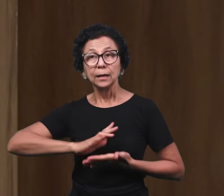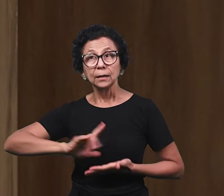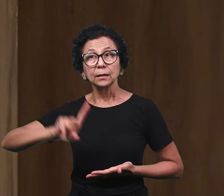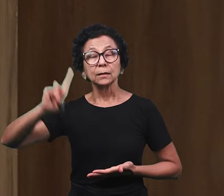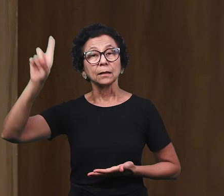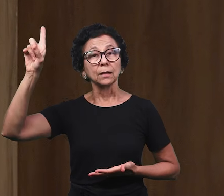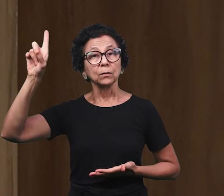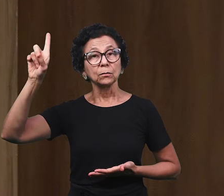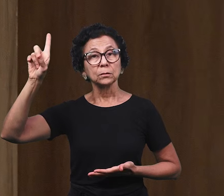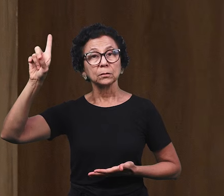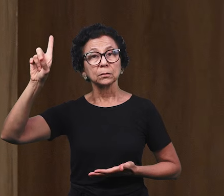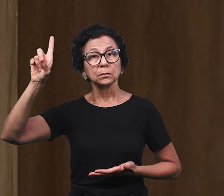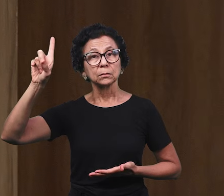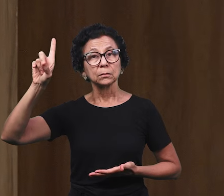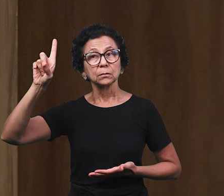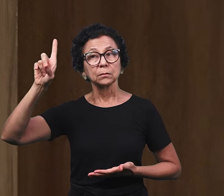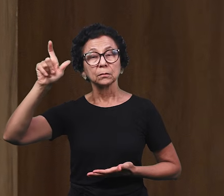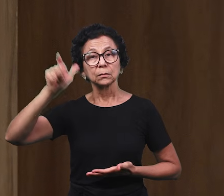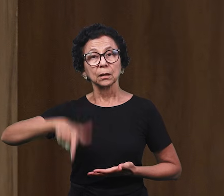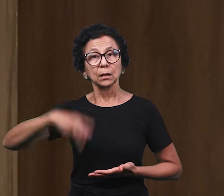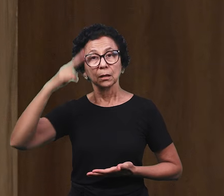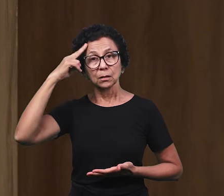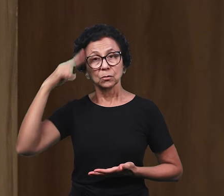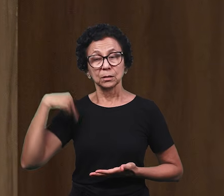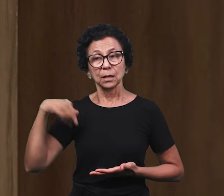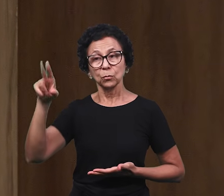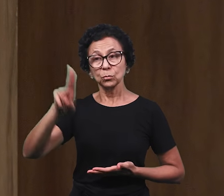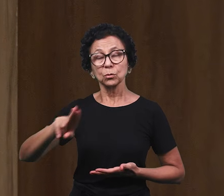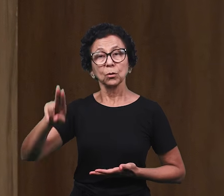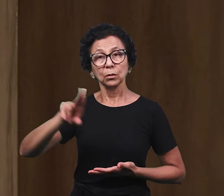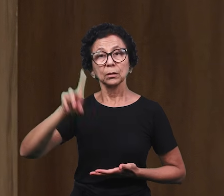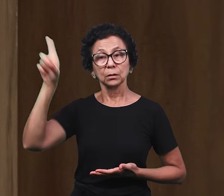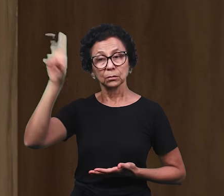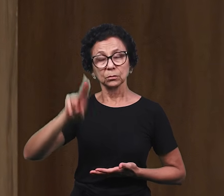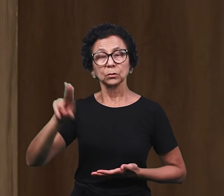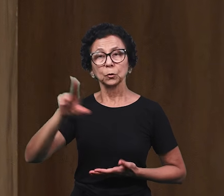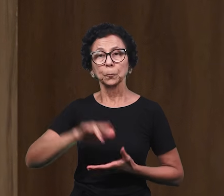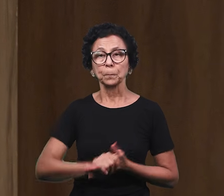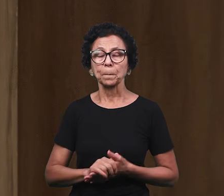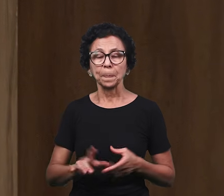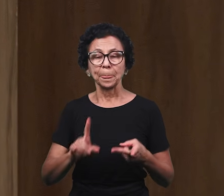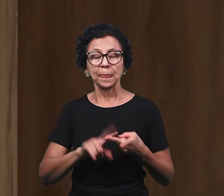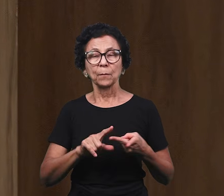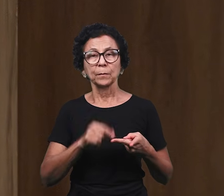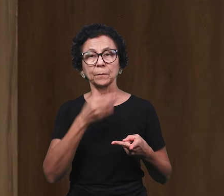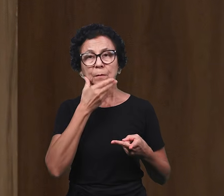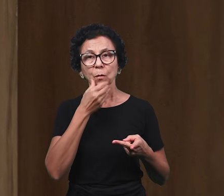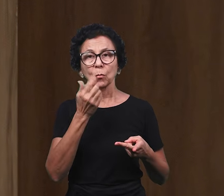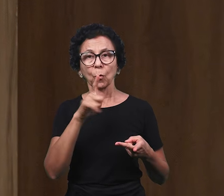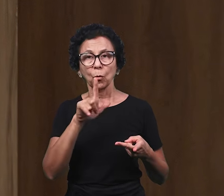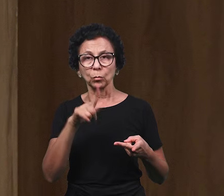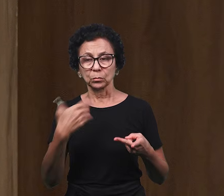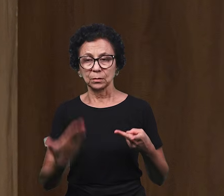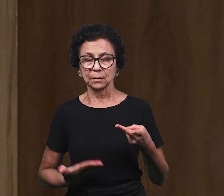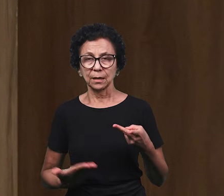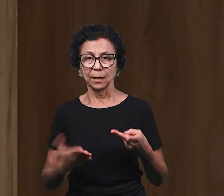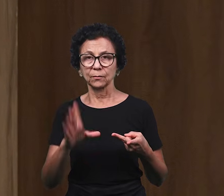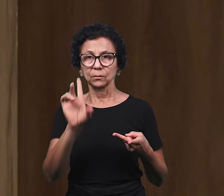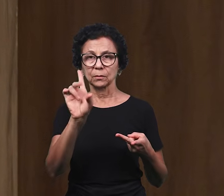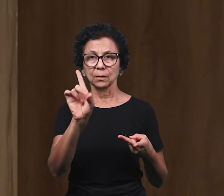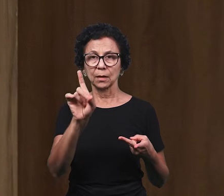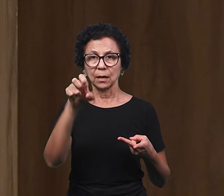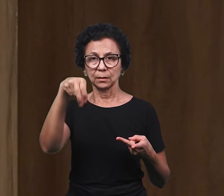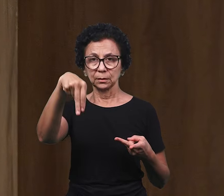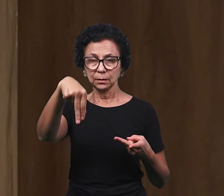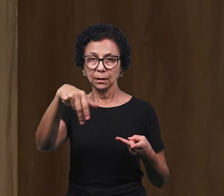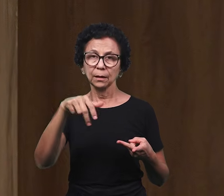honrou ele. Daniel, na Babilônia, mudou também? Pelo contrário,